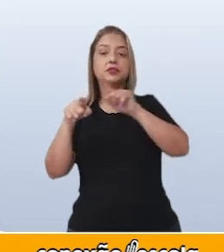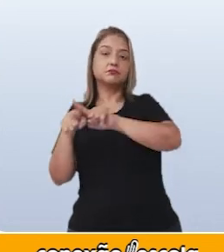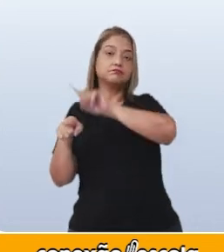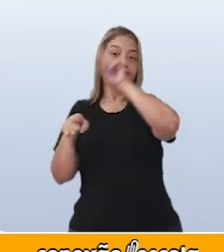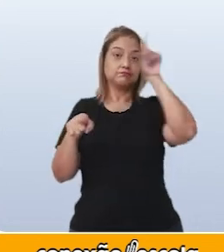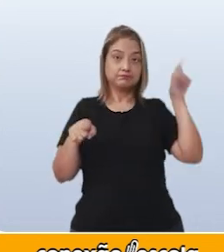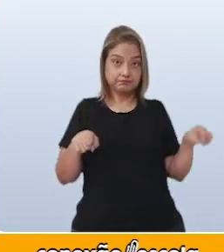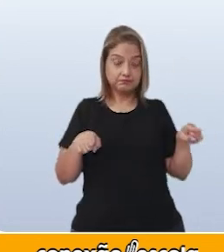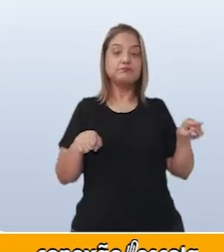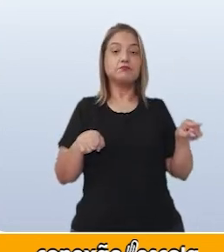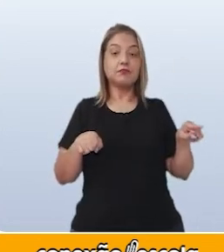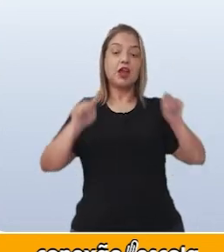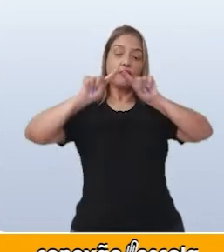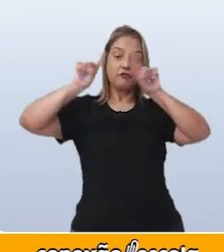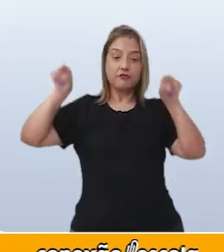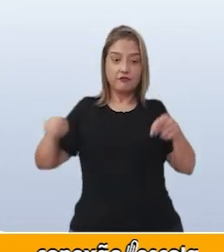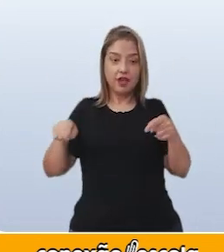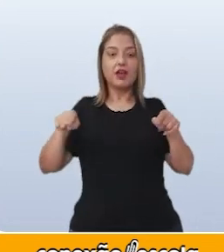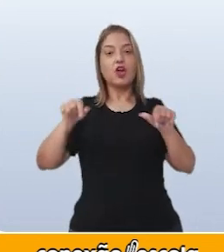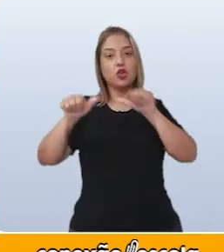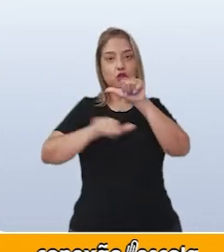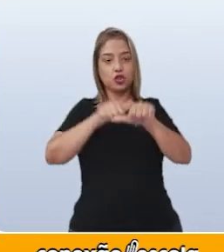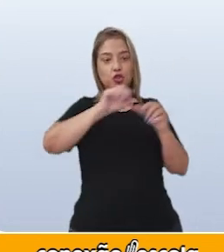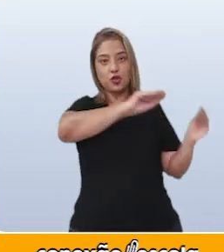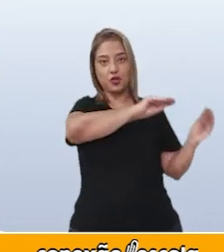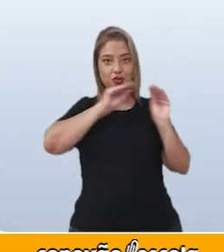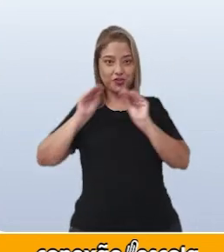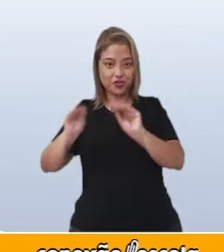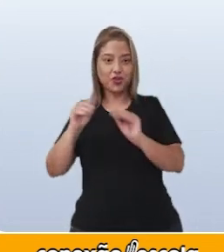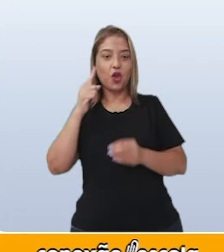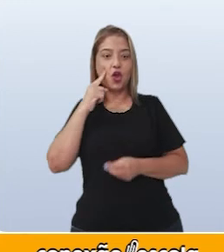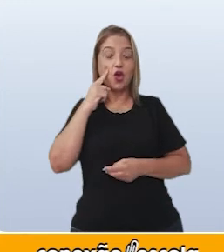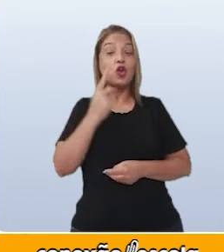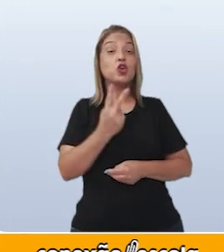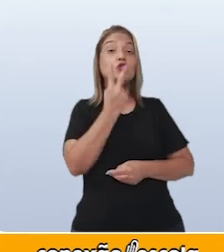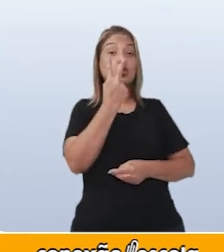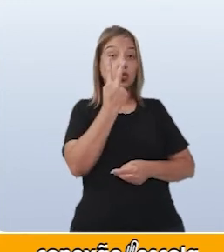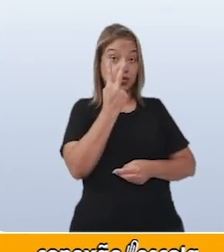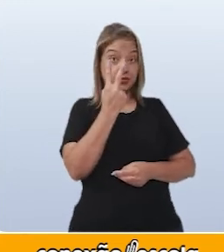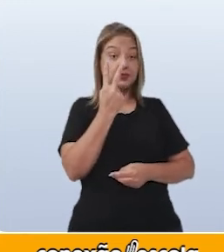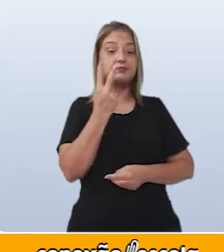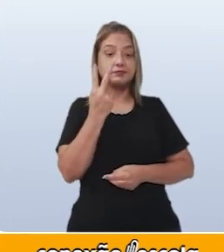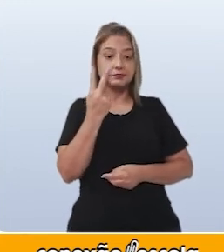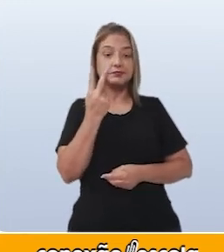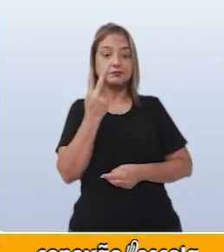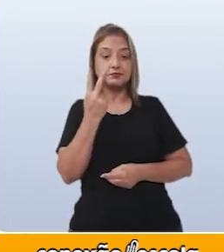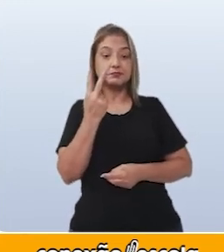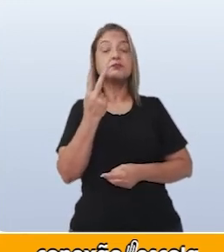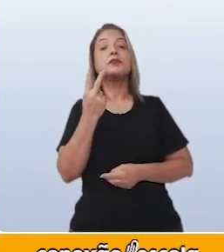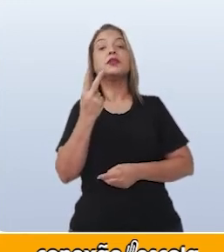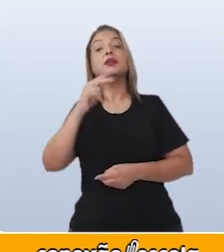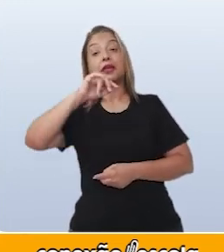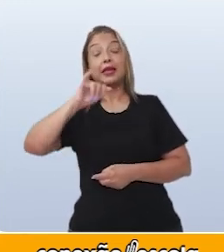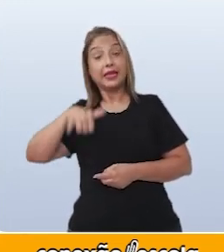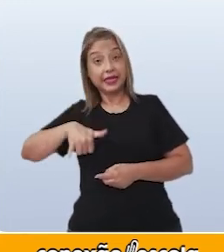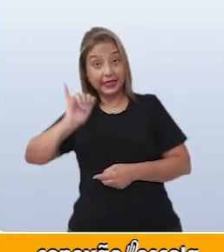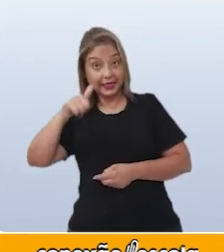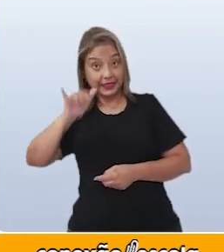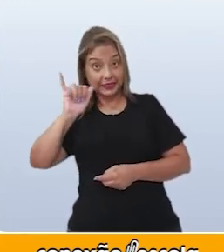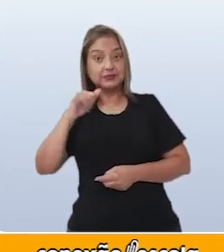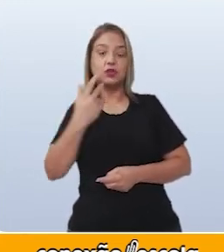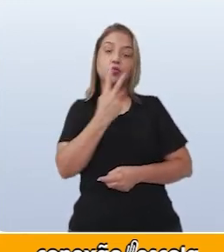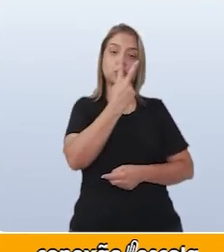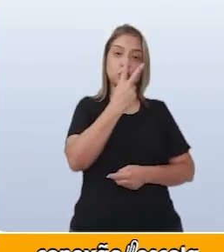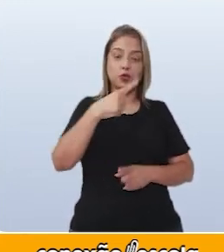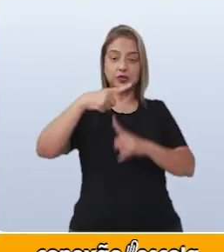parênteses. E o que sobrou no primeiro termo foi o 2. No segundo termo, o y. 2 mais